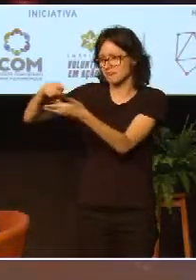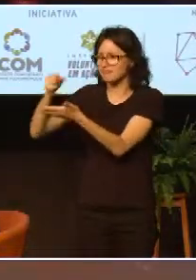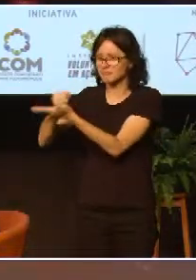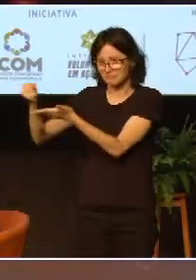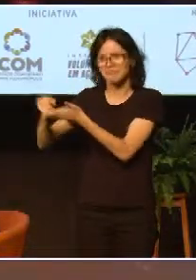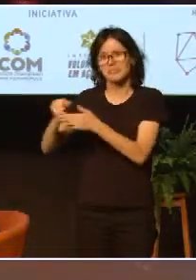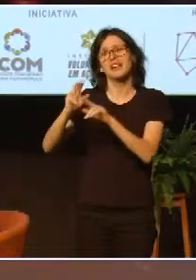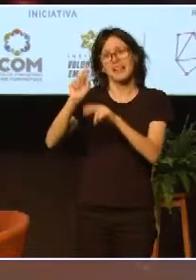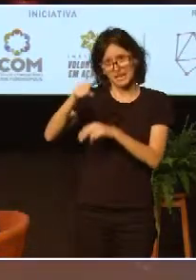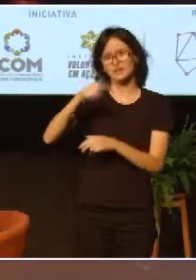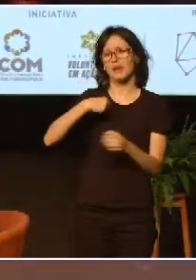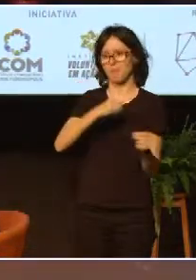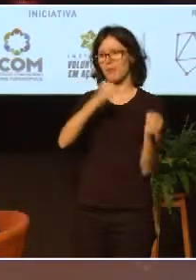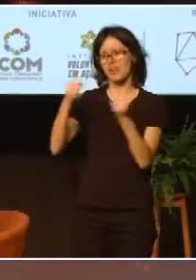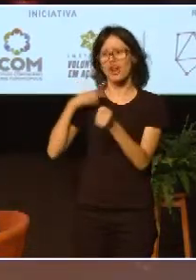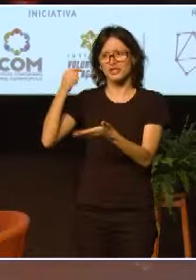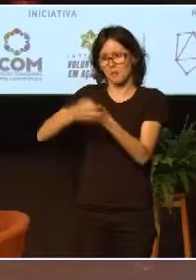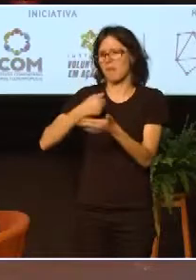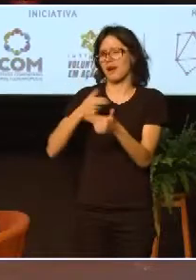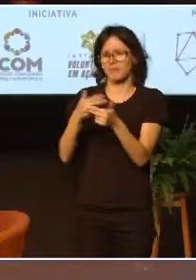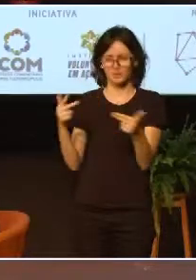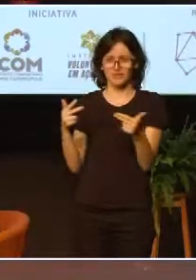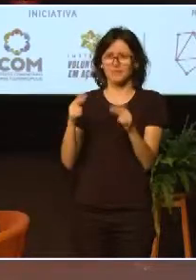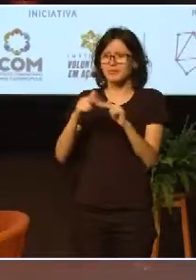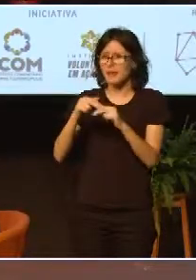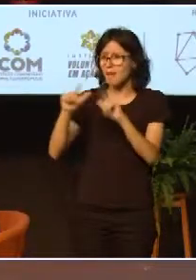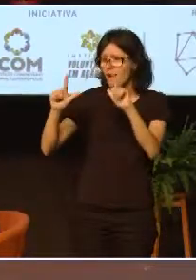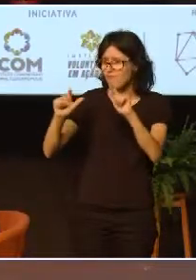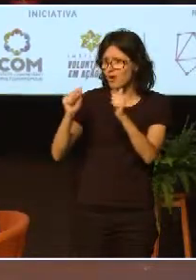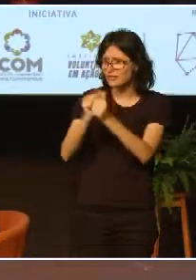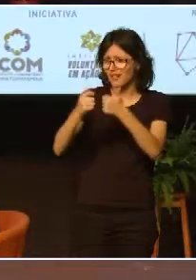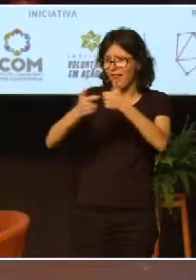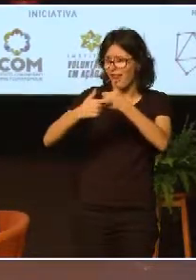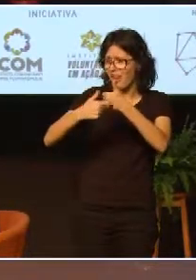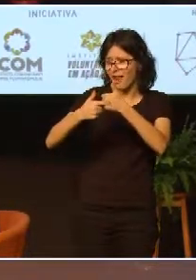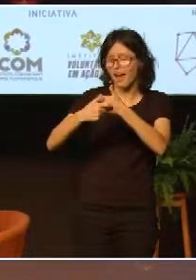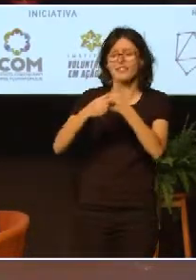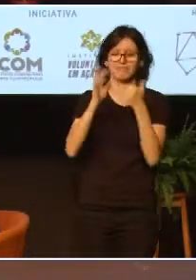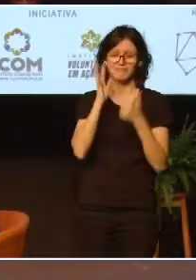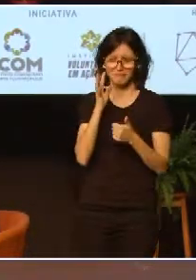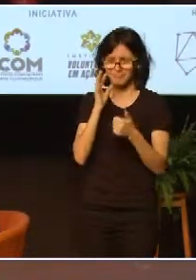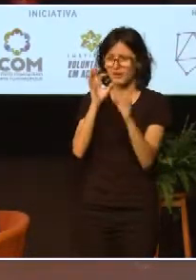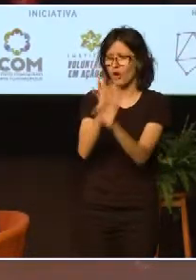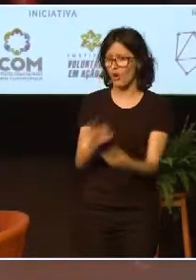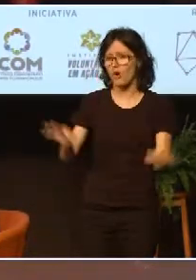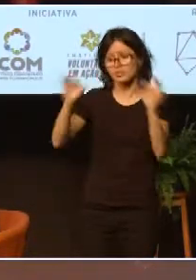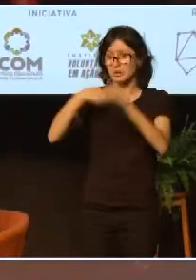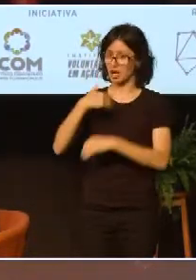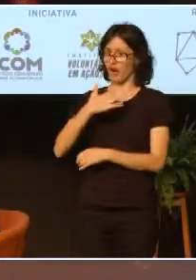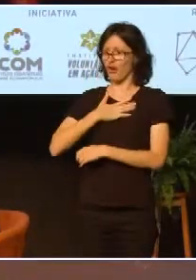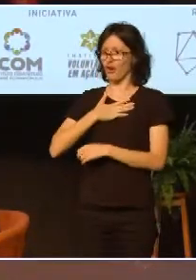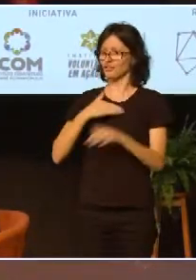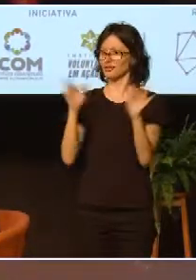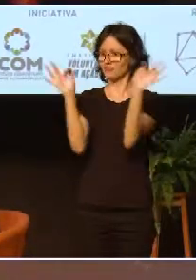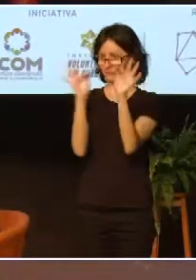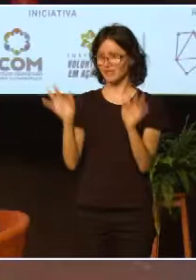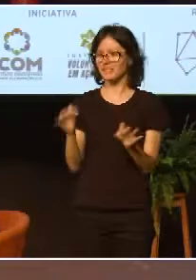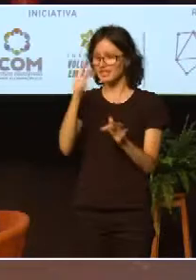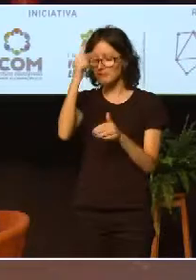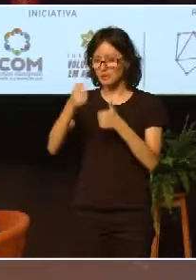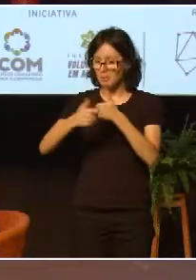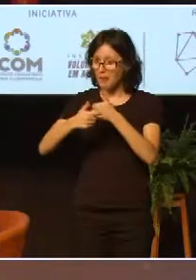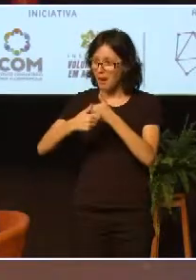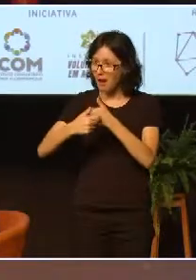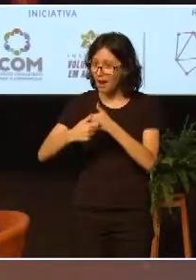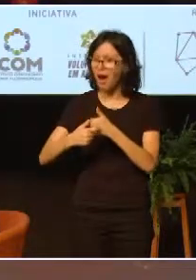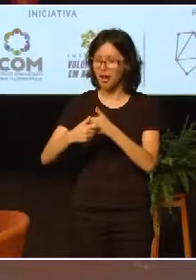estar poderosa quando eu estar assim... Porque, cara, like é muito bacana. Eu gosto, eu fiquei feliz que as pessoas